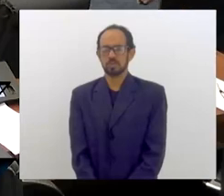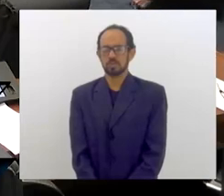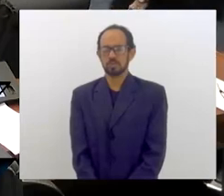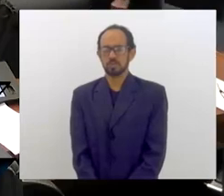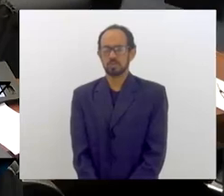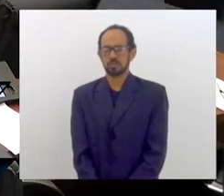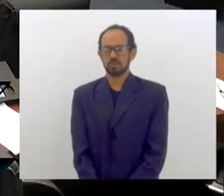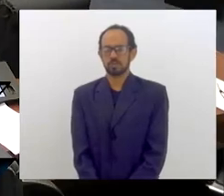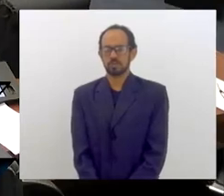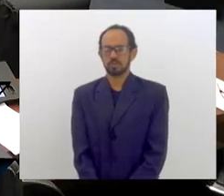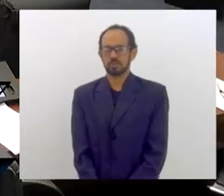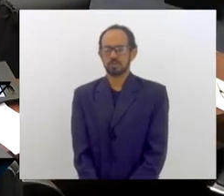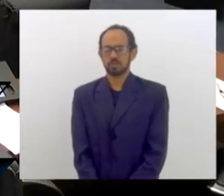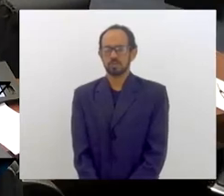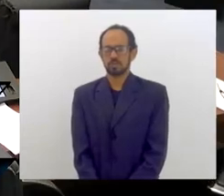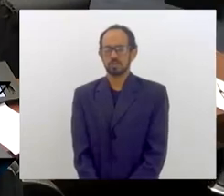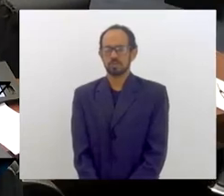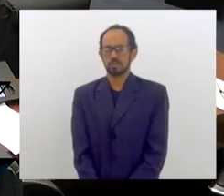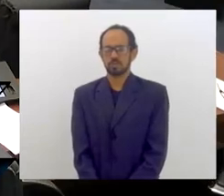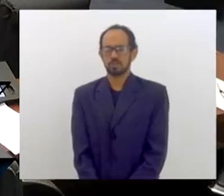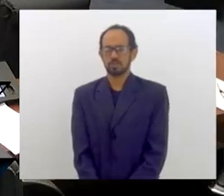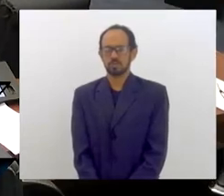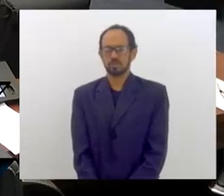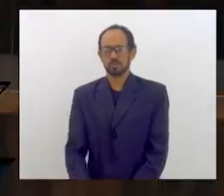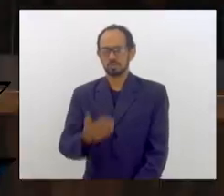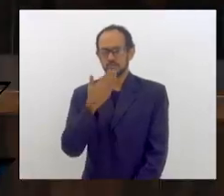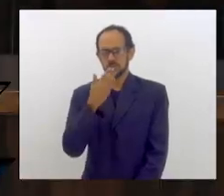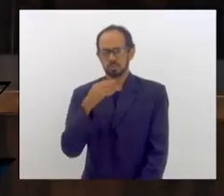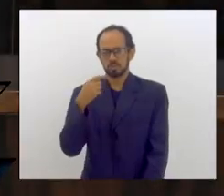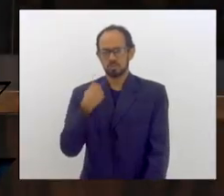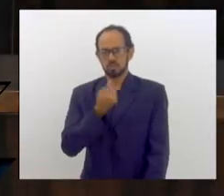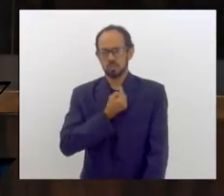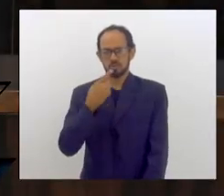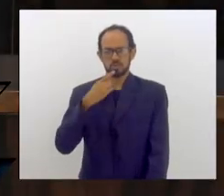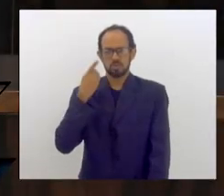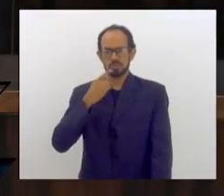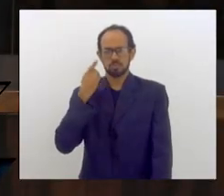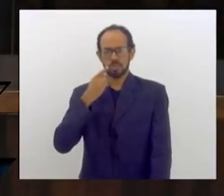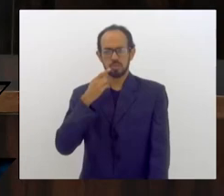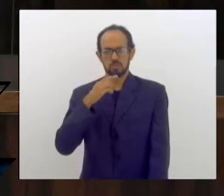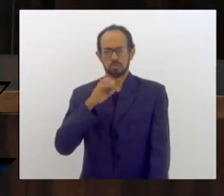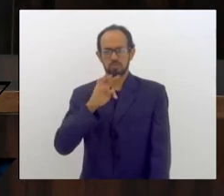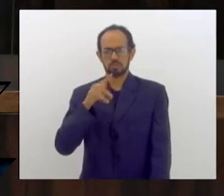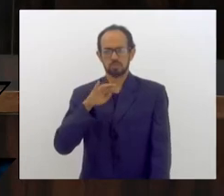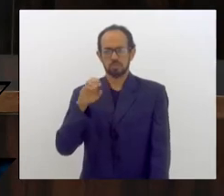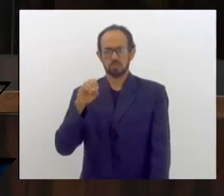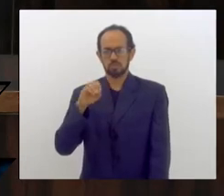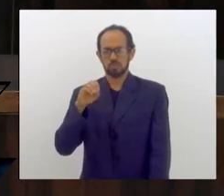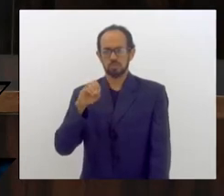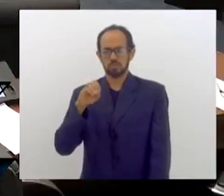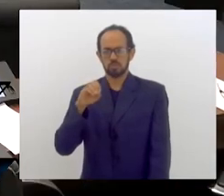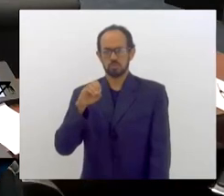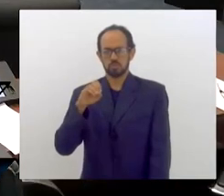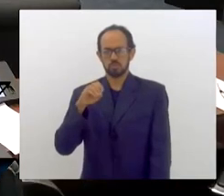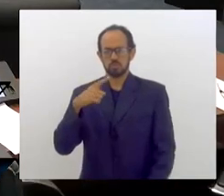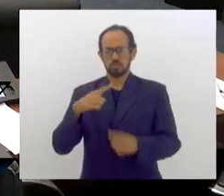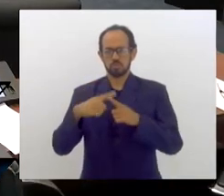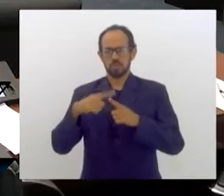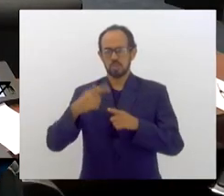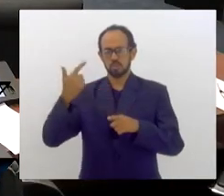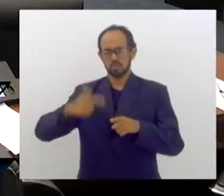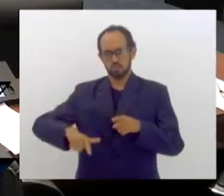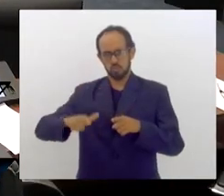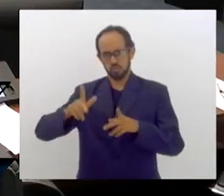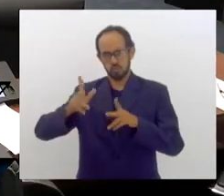Senhor presidente. Solicitado pelo nosso deputado Tiago. Mais uma vez, como